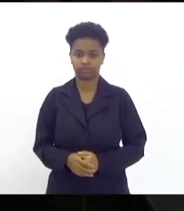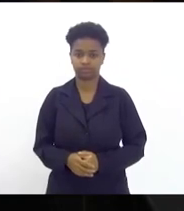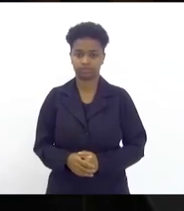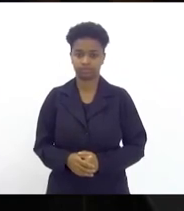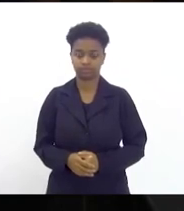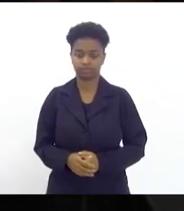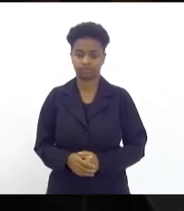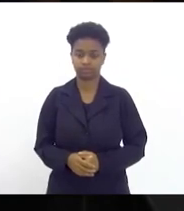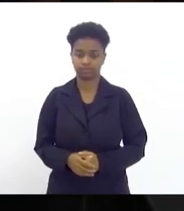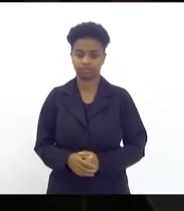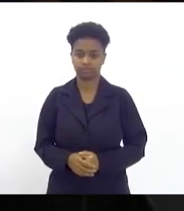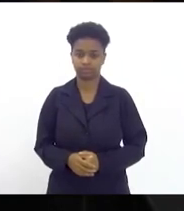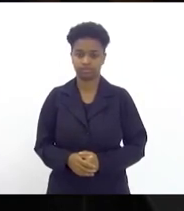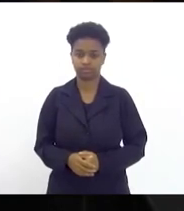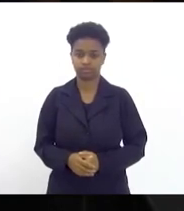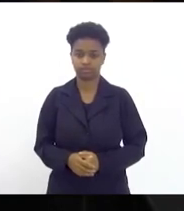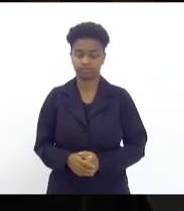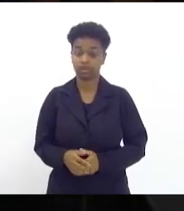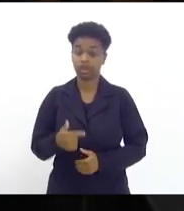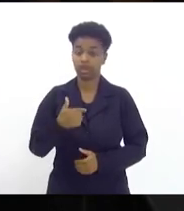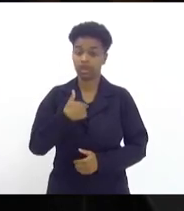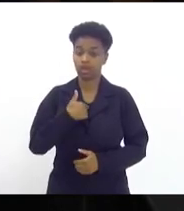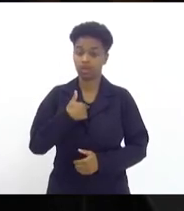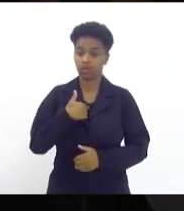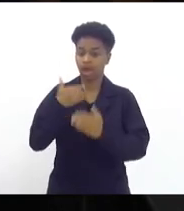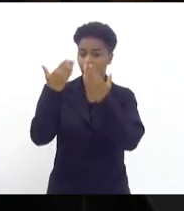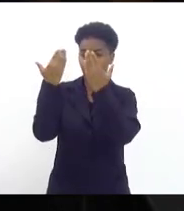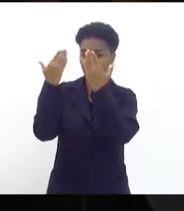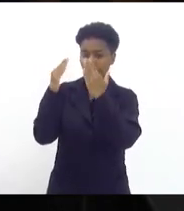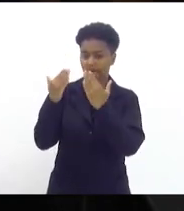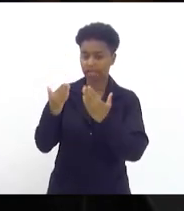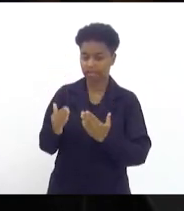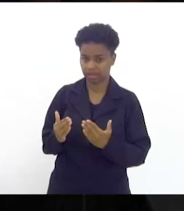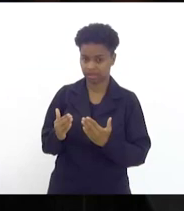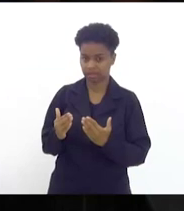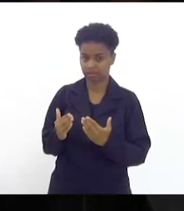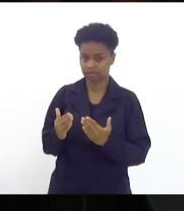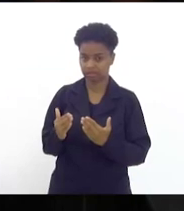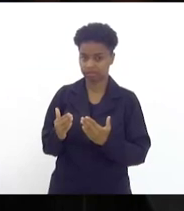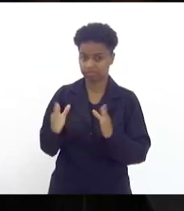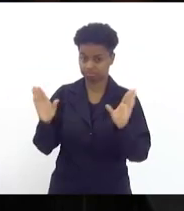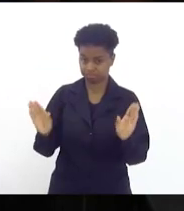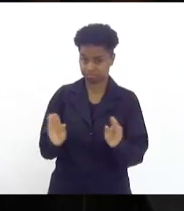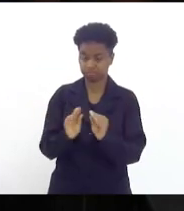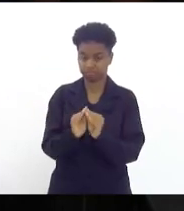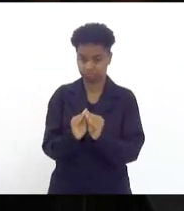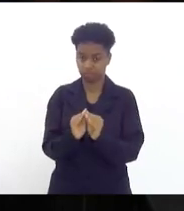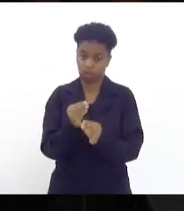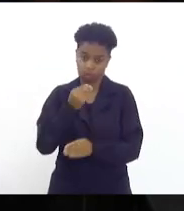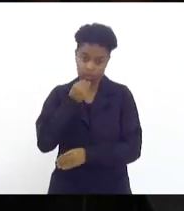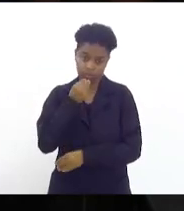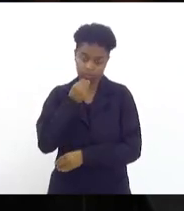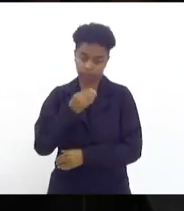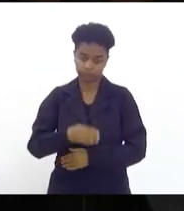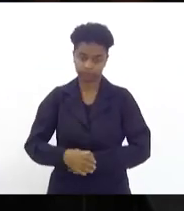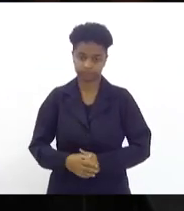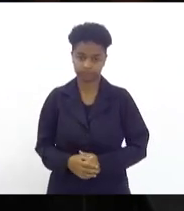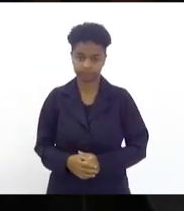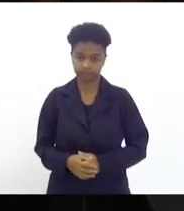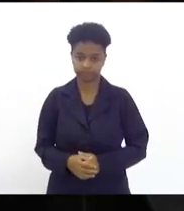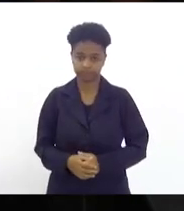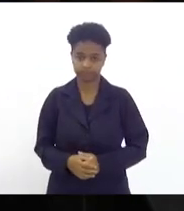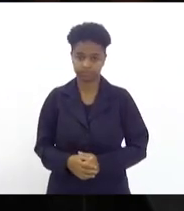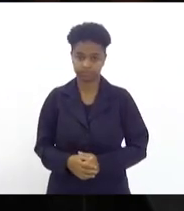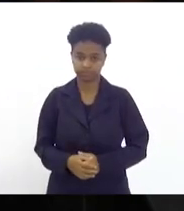eu faço uma análise resumida evidentemente desorbitância